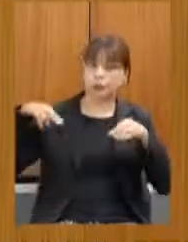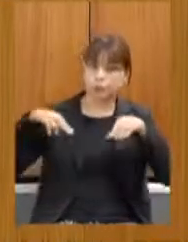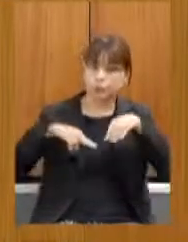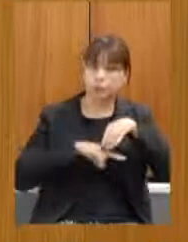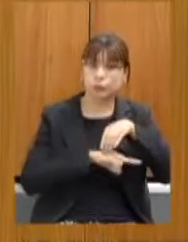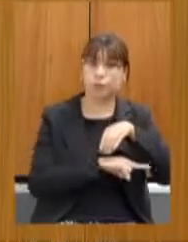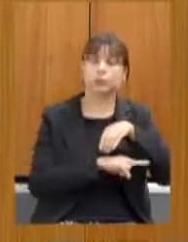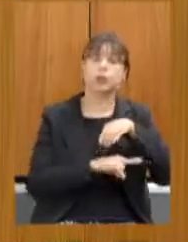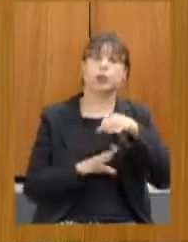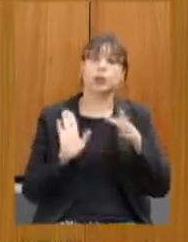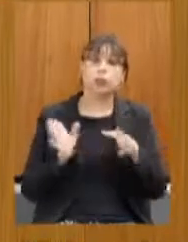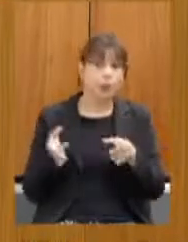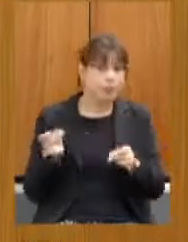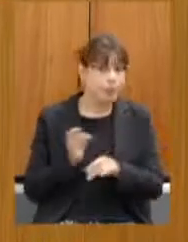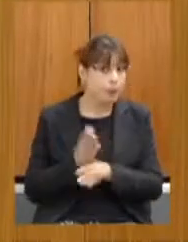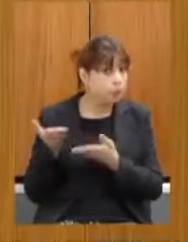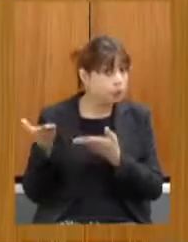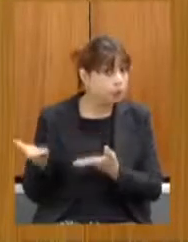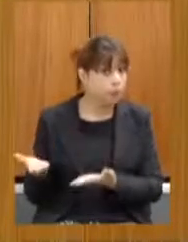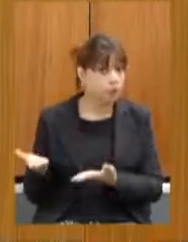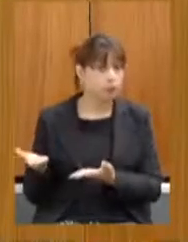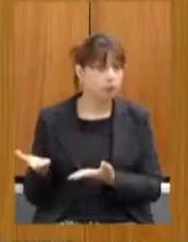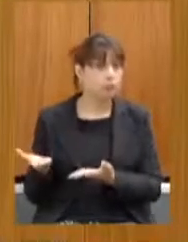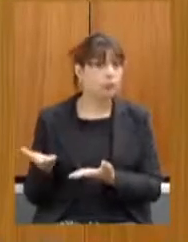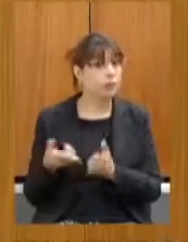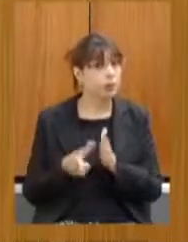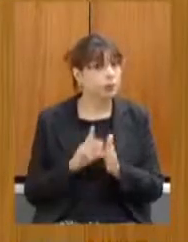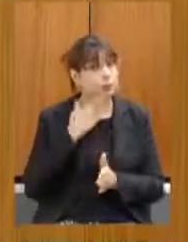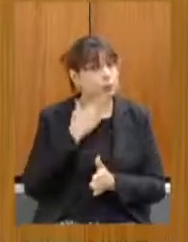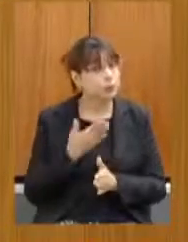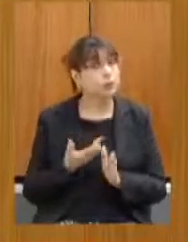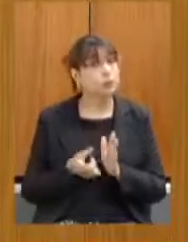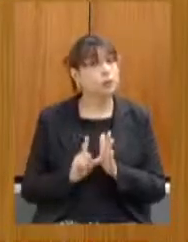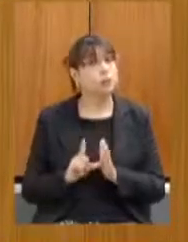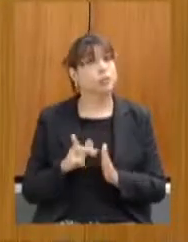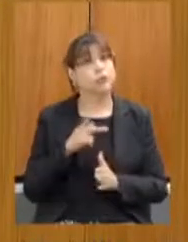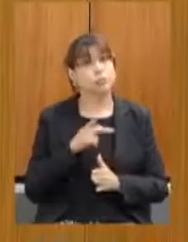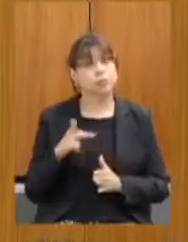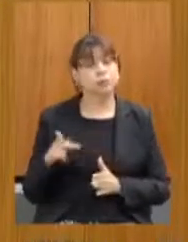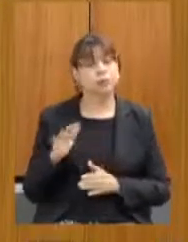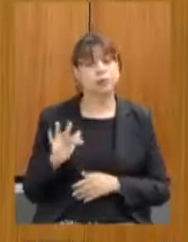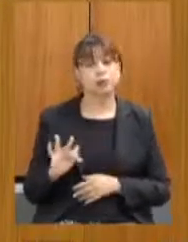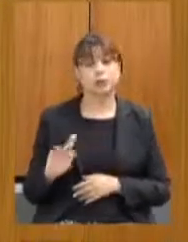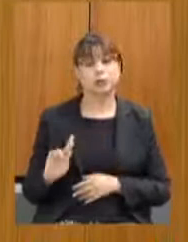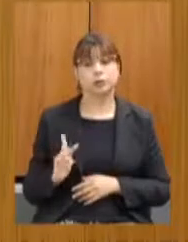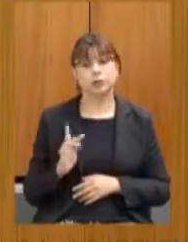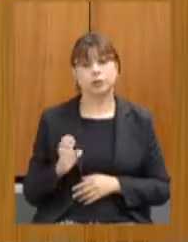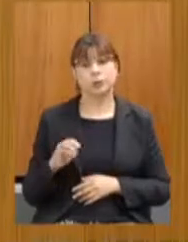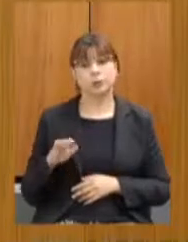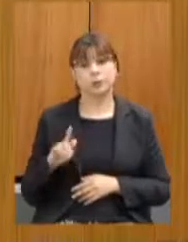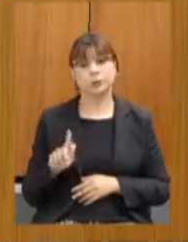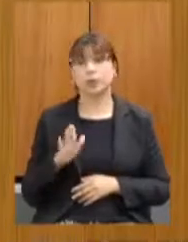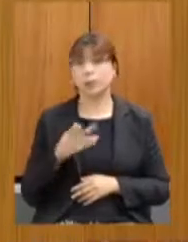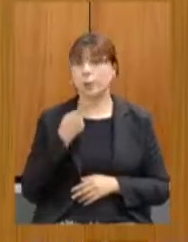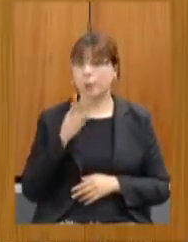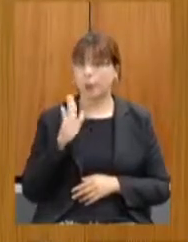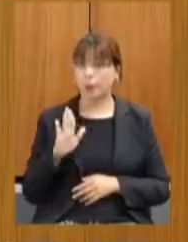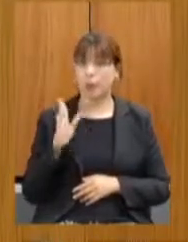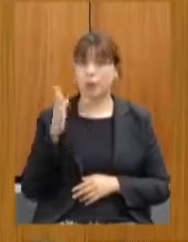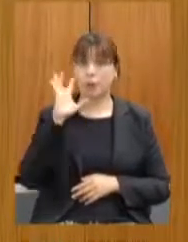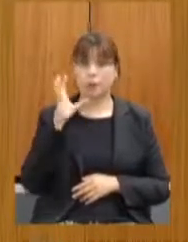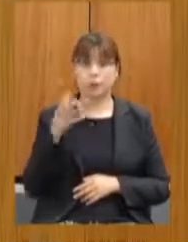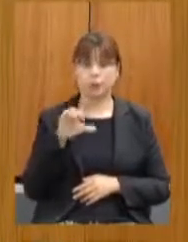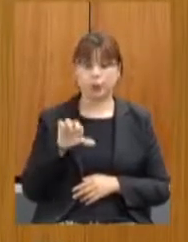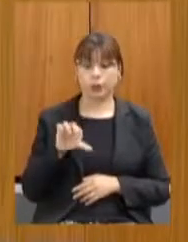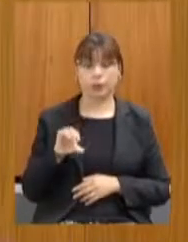o aparelho já está lá e ele já pediu pedido isso é o mais tempo a presidente da fhemig nos foi prometido resolver em